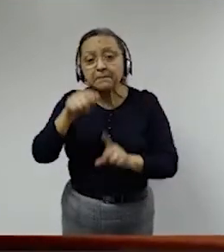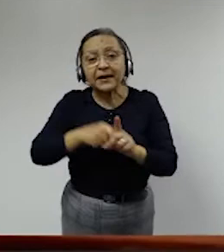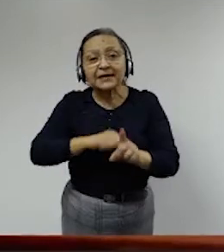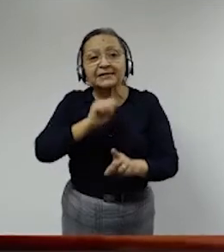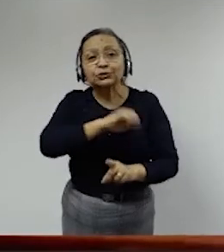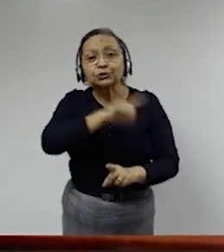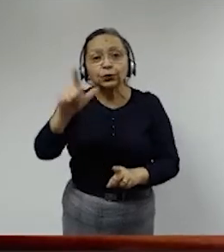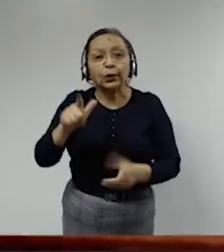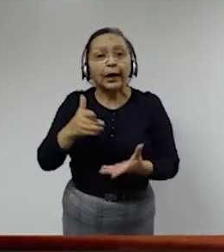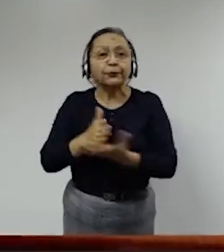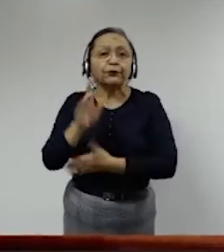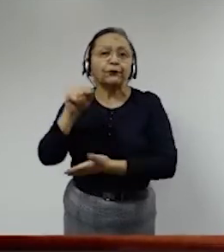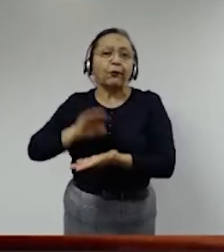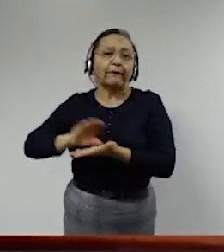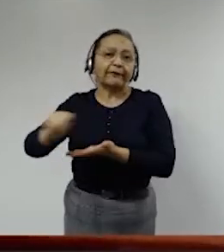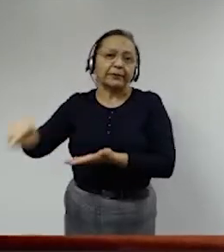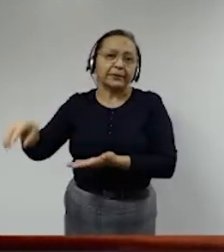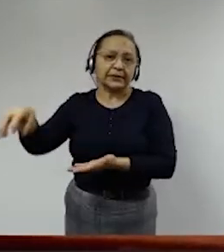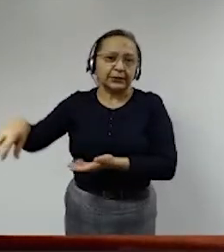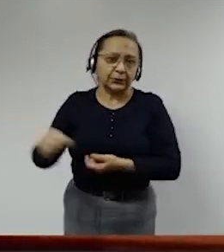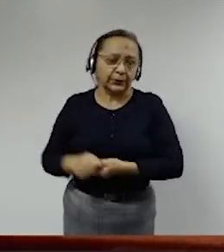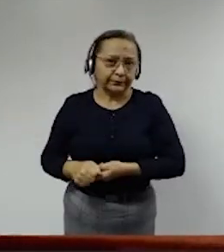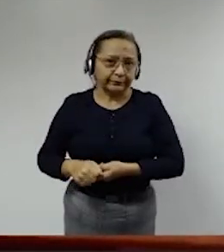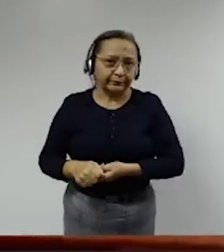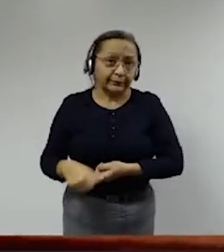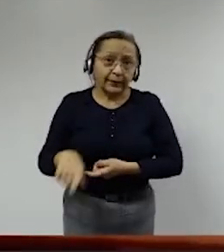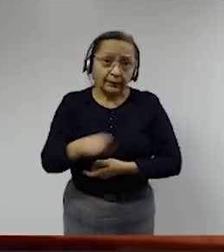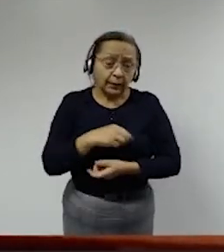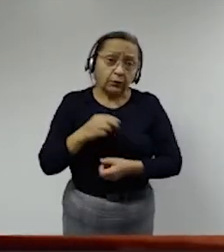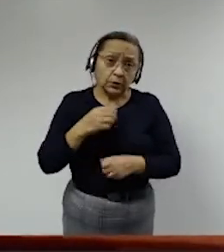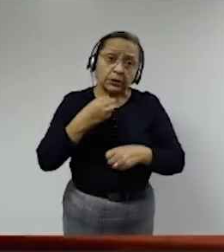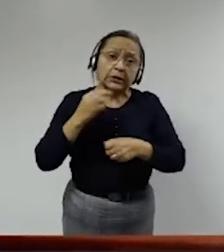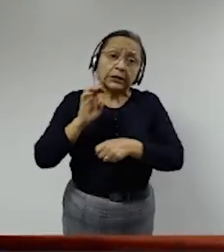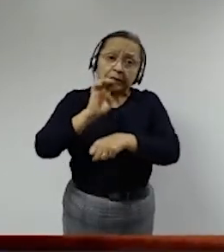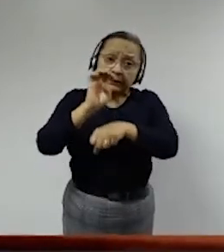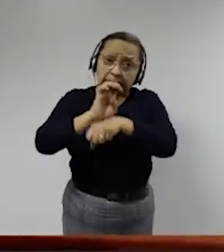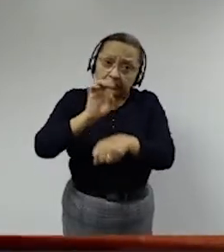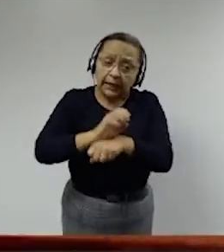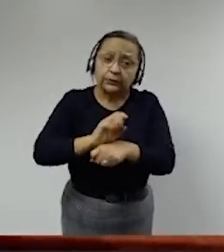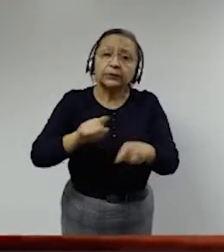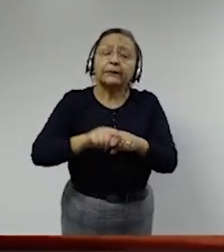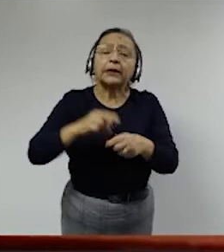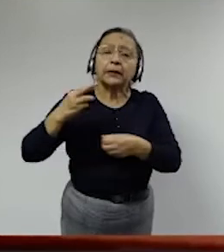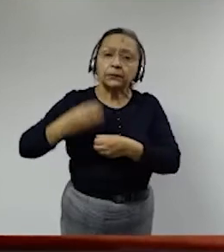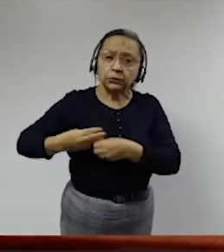enfim, onde os estados e municípios vão fazer o manejo desses recursos a fim de